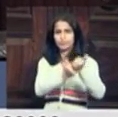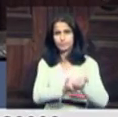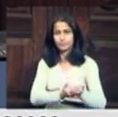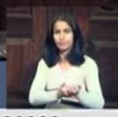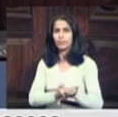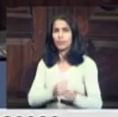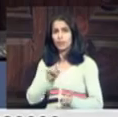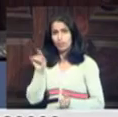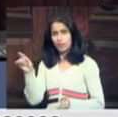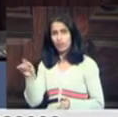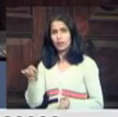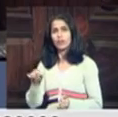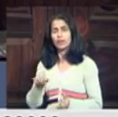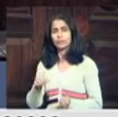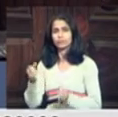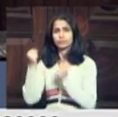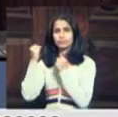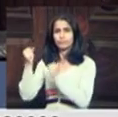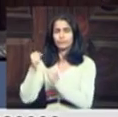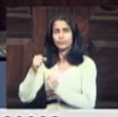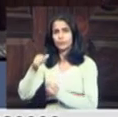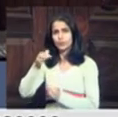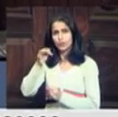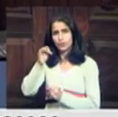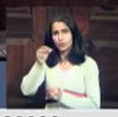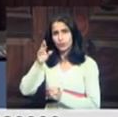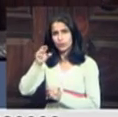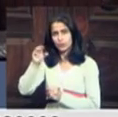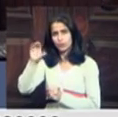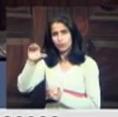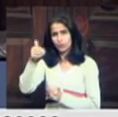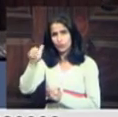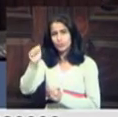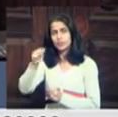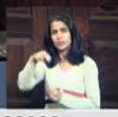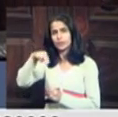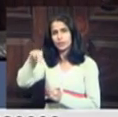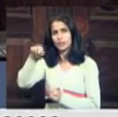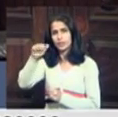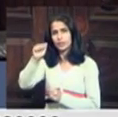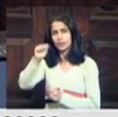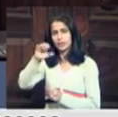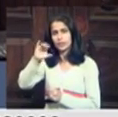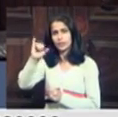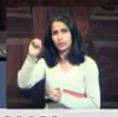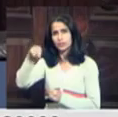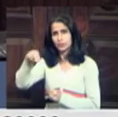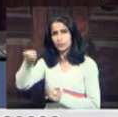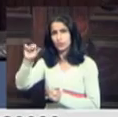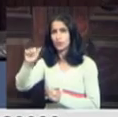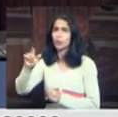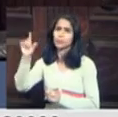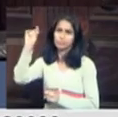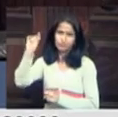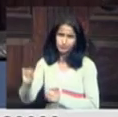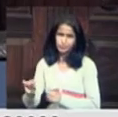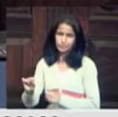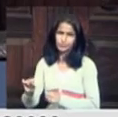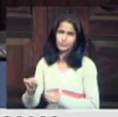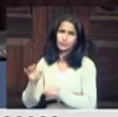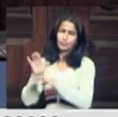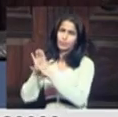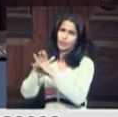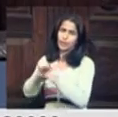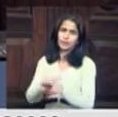forças federais. A Força Nacional, que está hoje aqui no Rio de Janeiro, é de uma quantidade muito pequena que não resolve